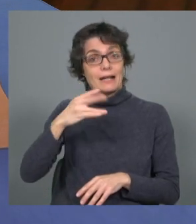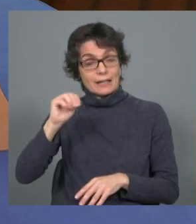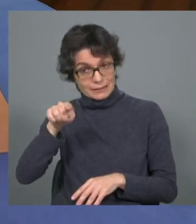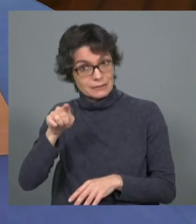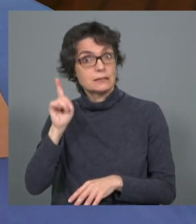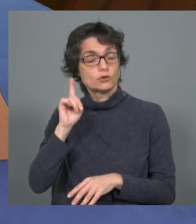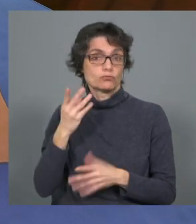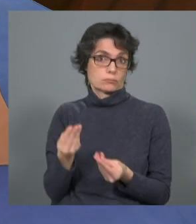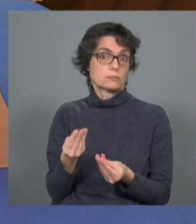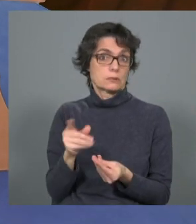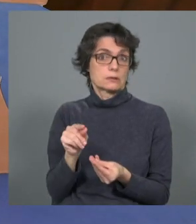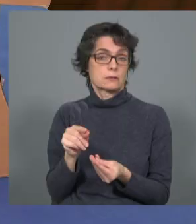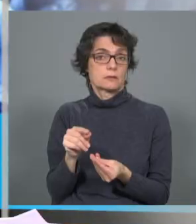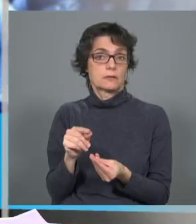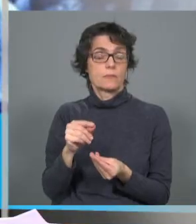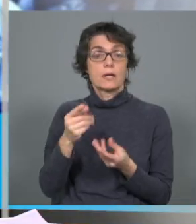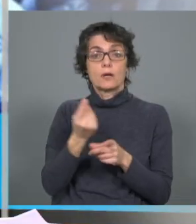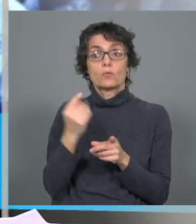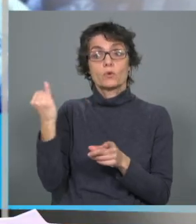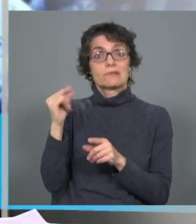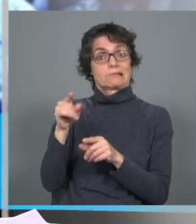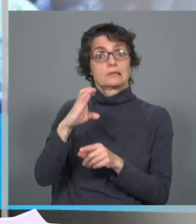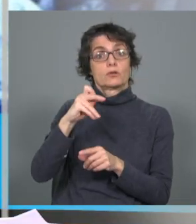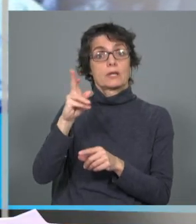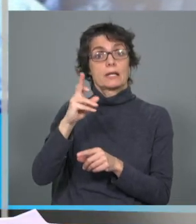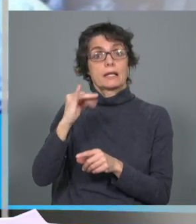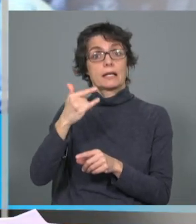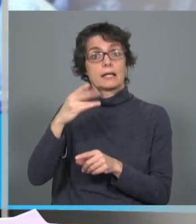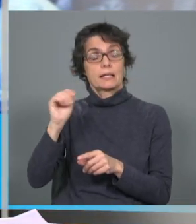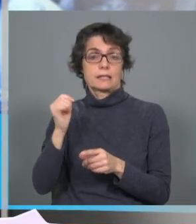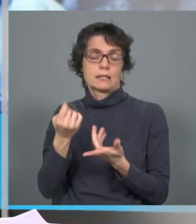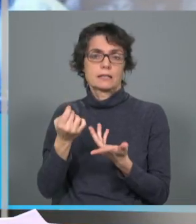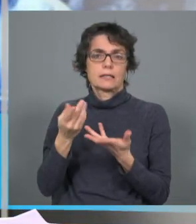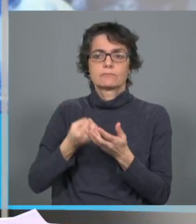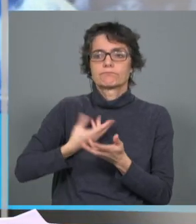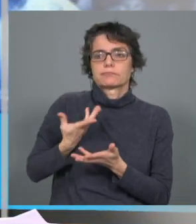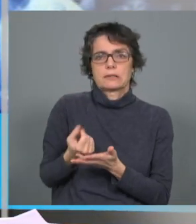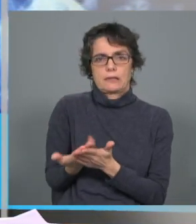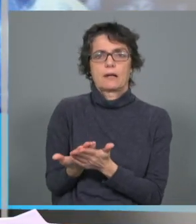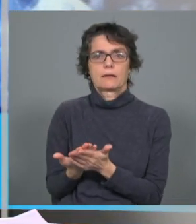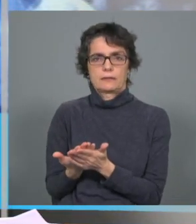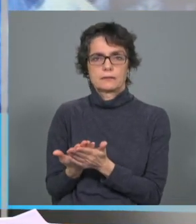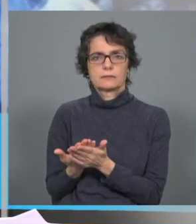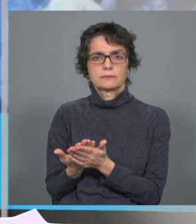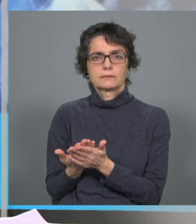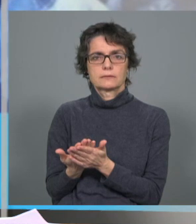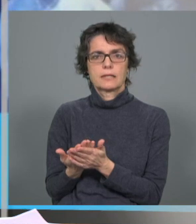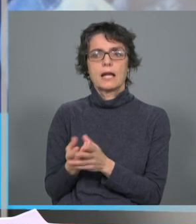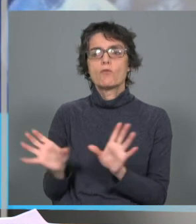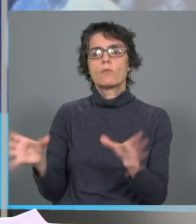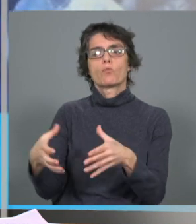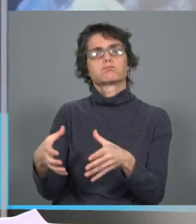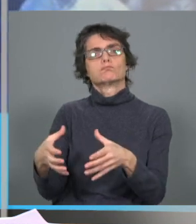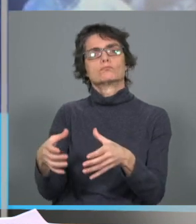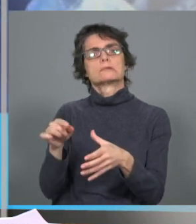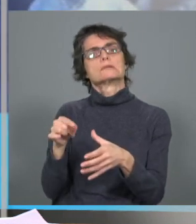Cáritas, a Cáritas é evidentemente a caridade do Bispo, não é? A comunidade que